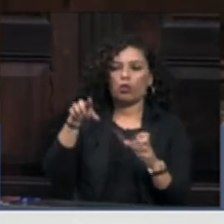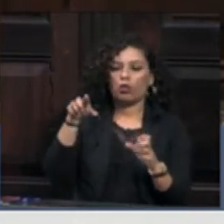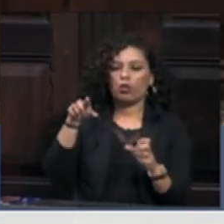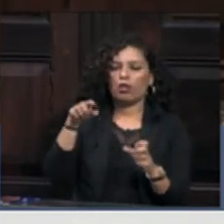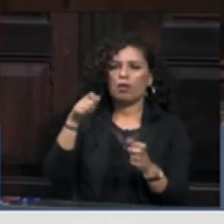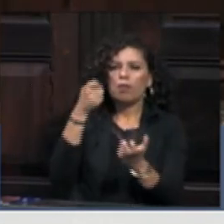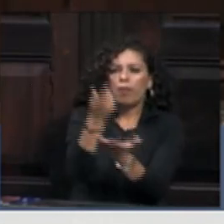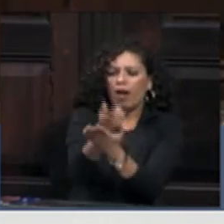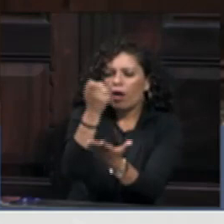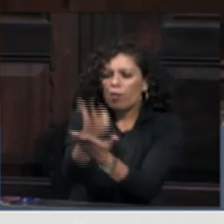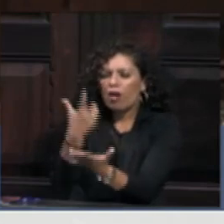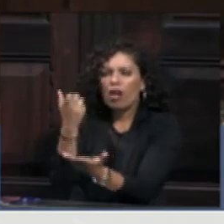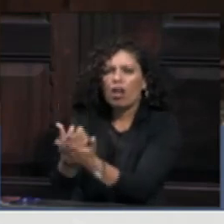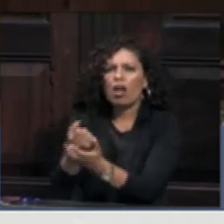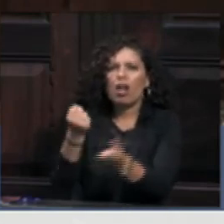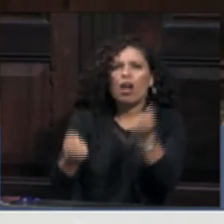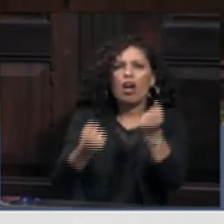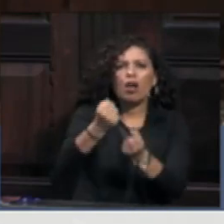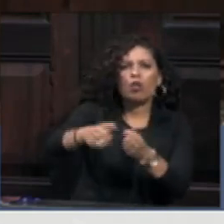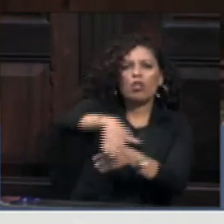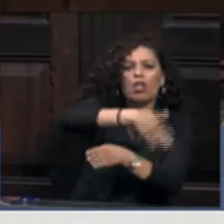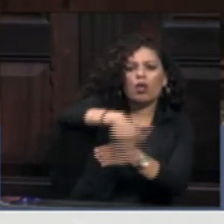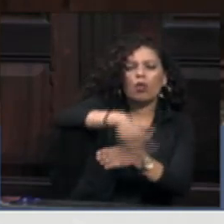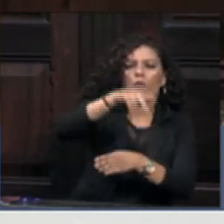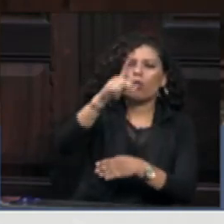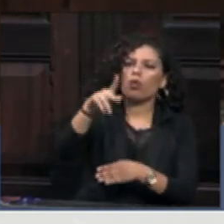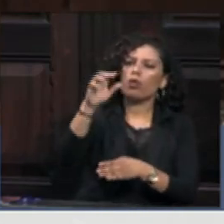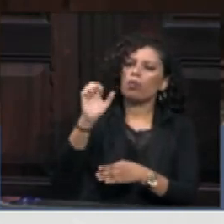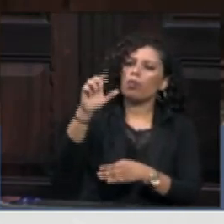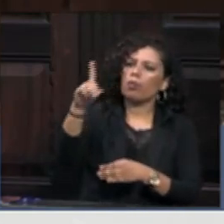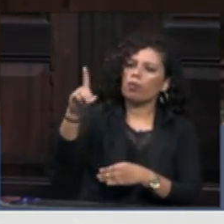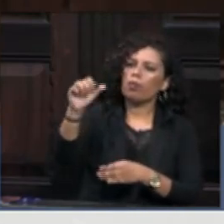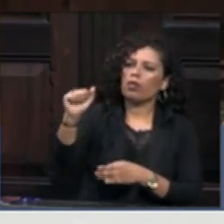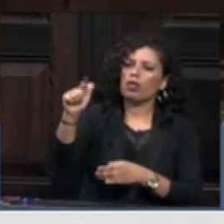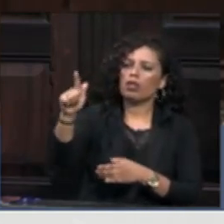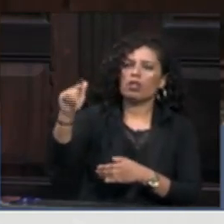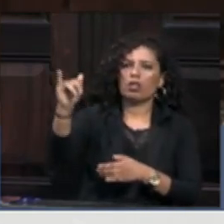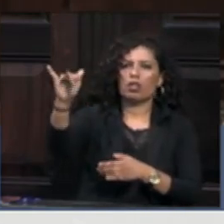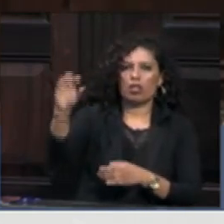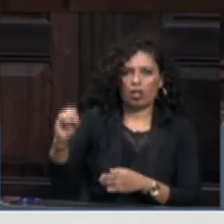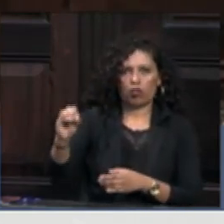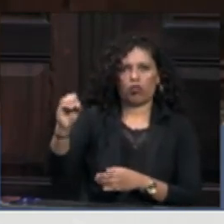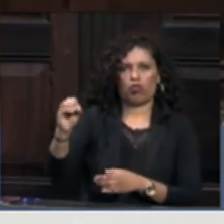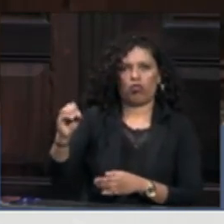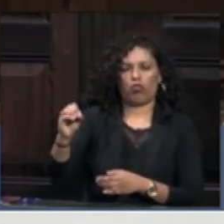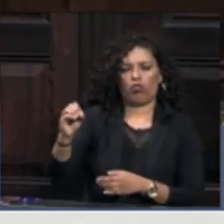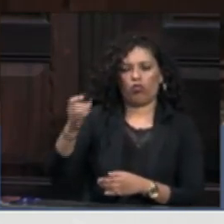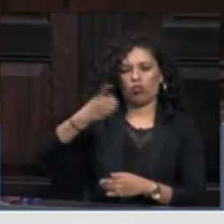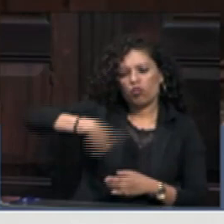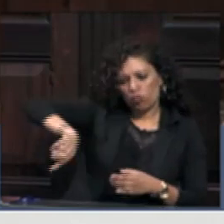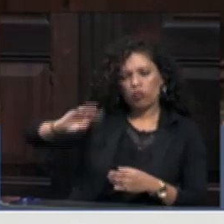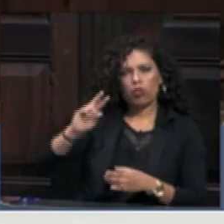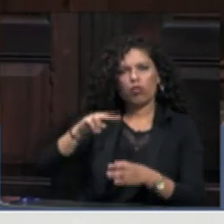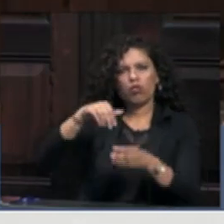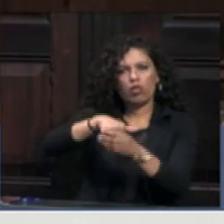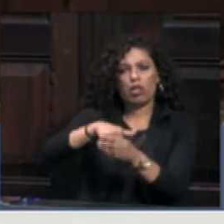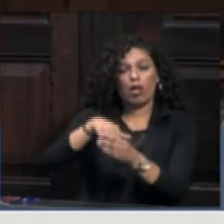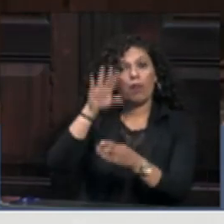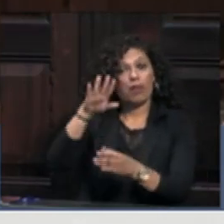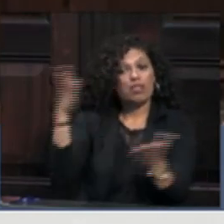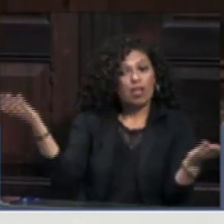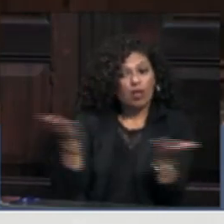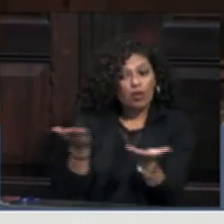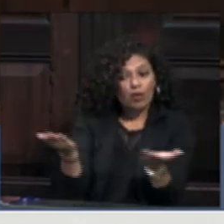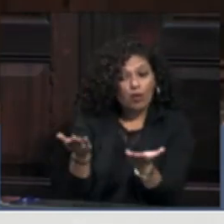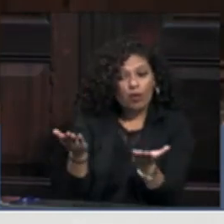estaduais. E nós vamos votar pela derrubada desse veto. Mas precisamos ganhar tempo, porque quanto